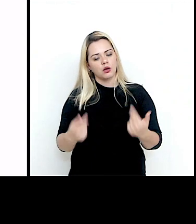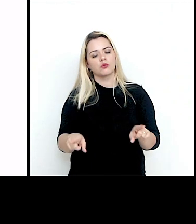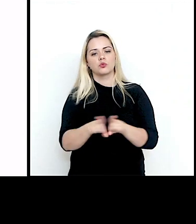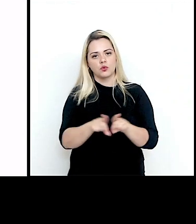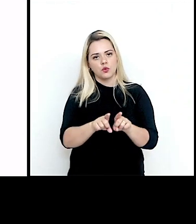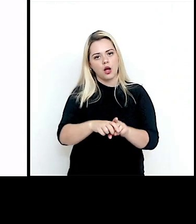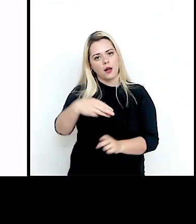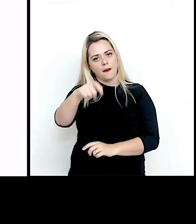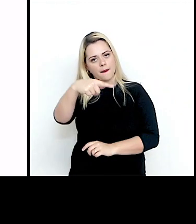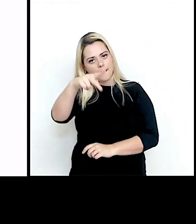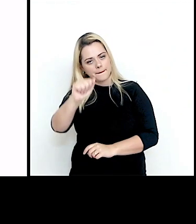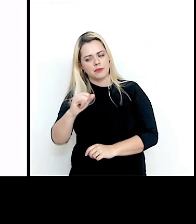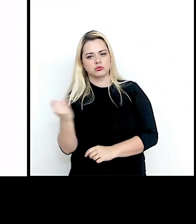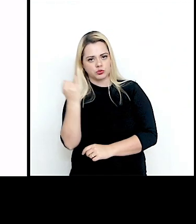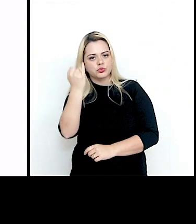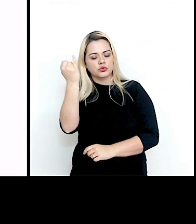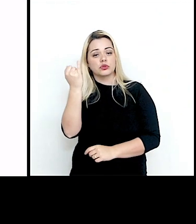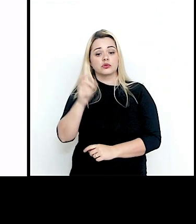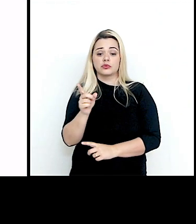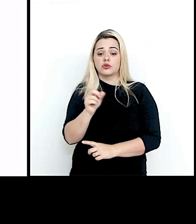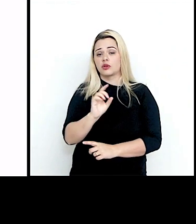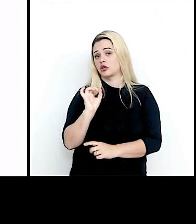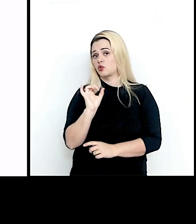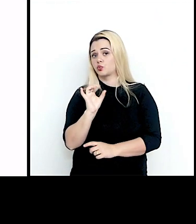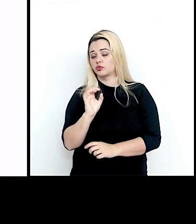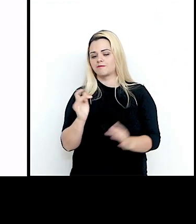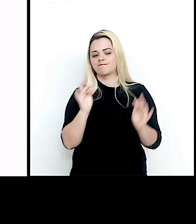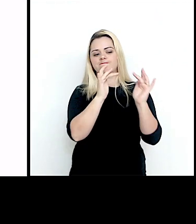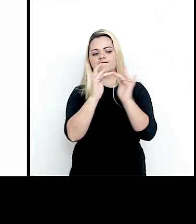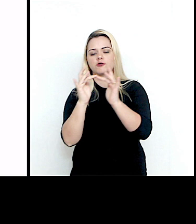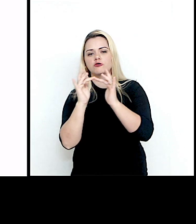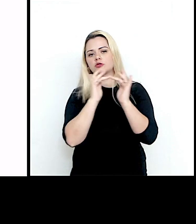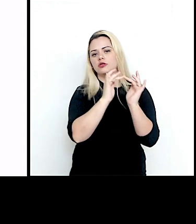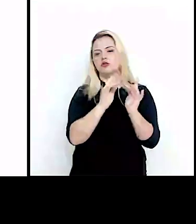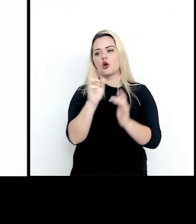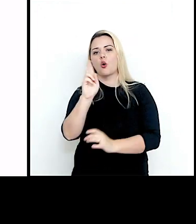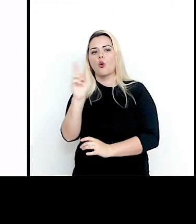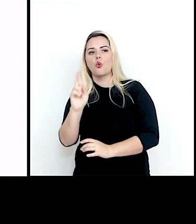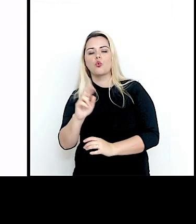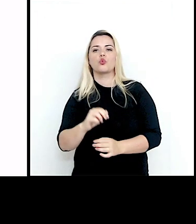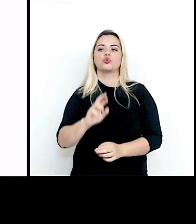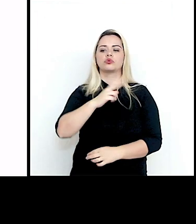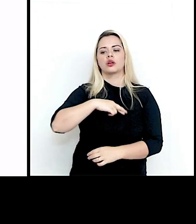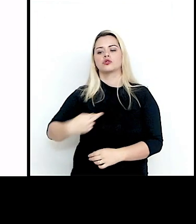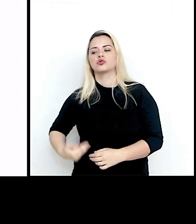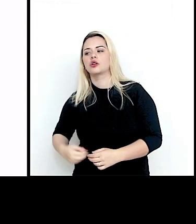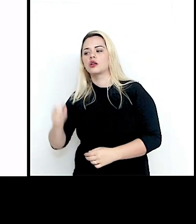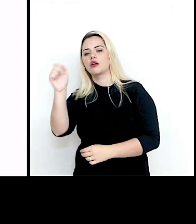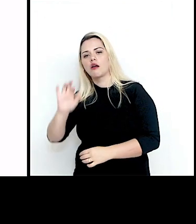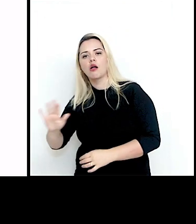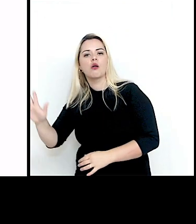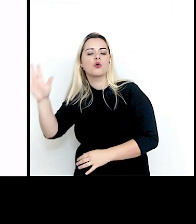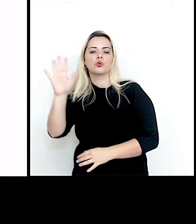mapa que é extremamente importante não é só essa conexão entre a Rússia entre a China EA Europa atravessando